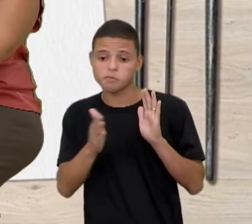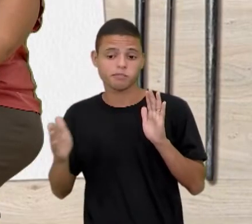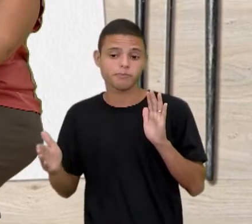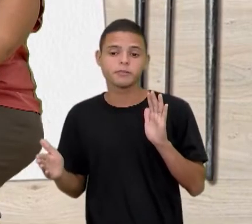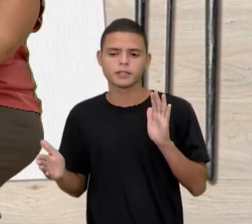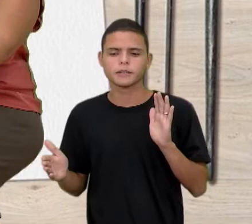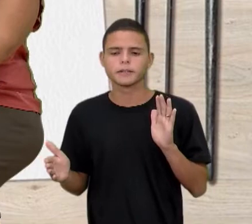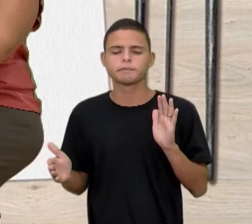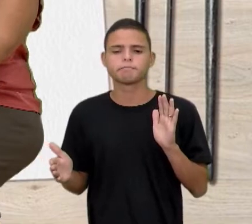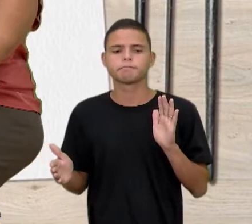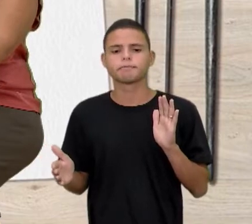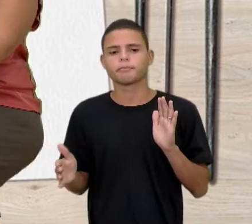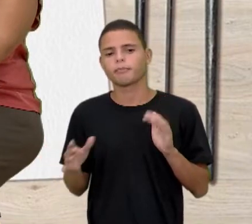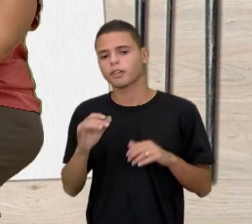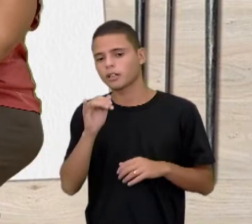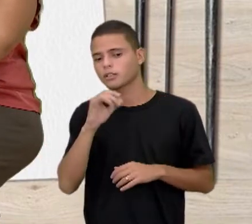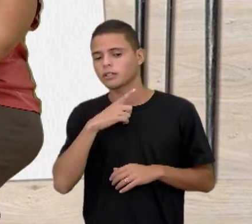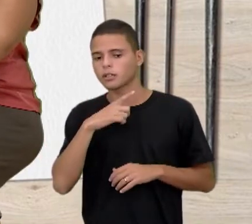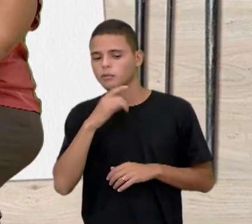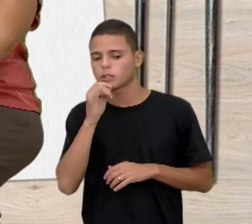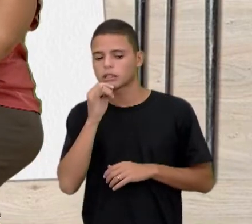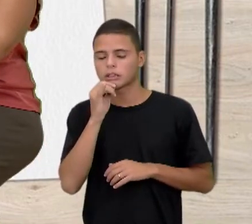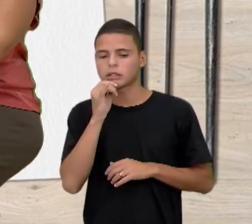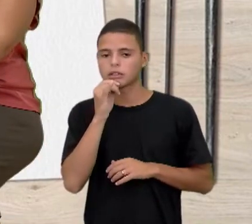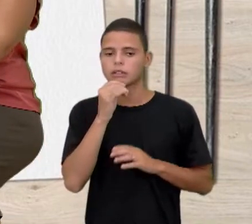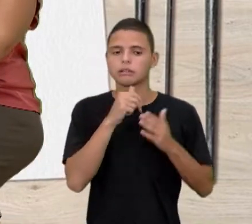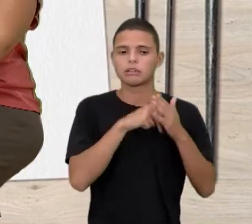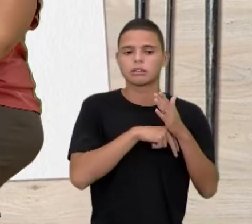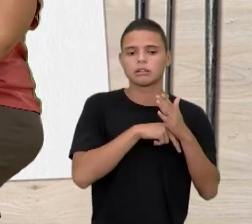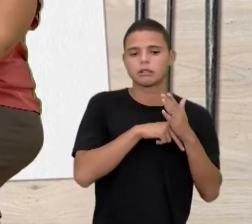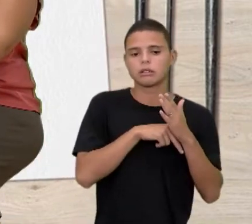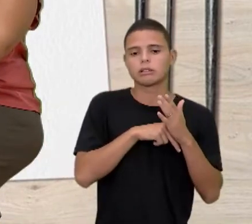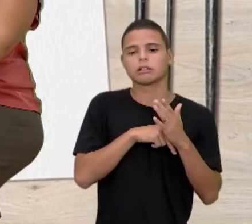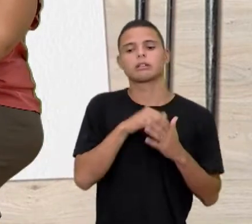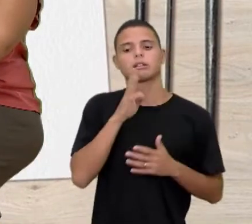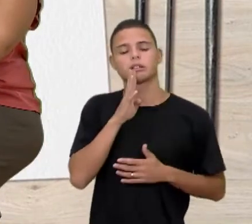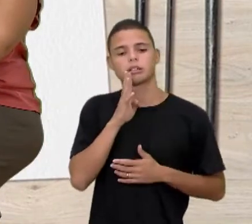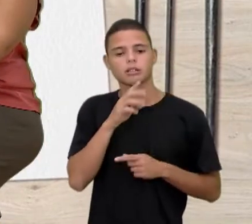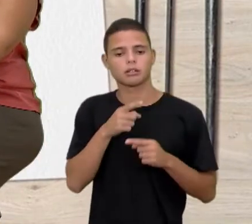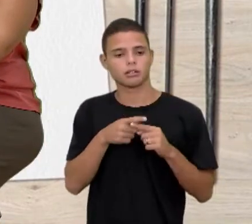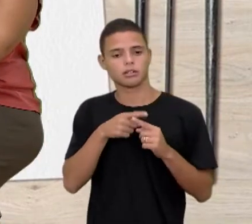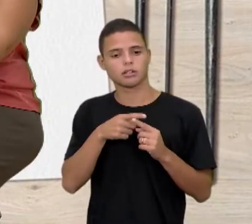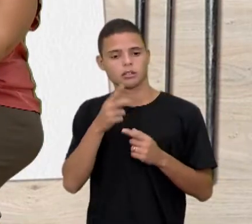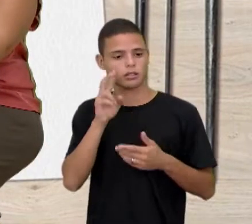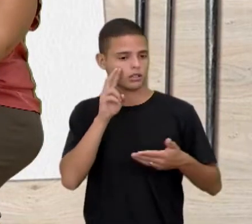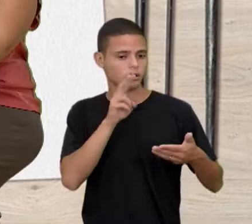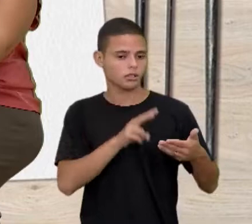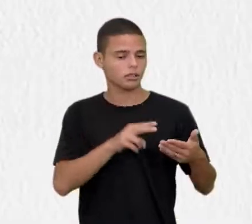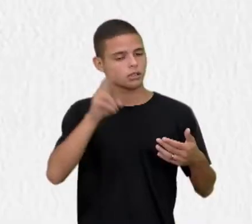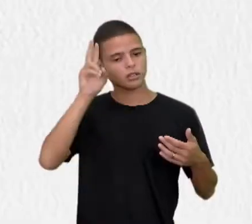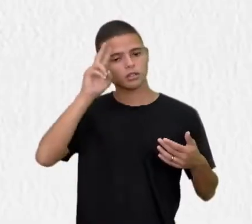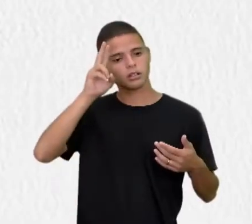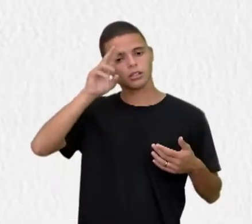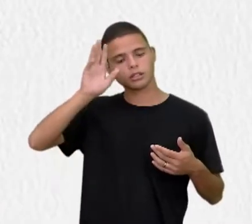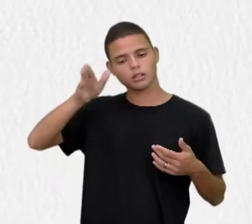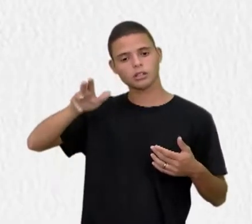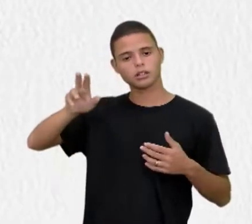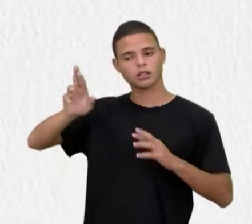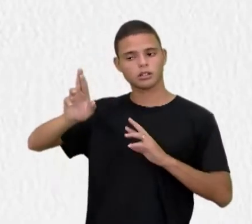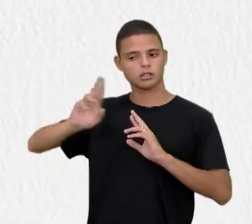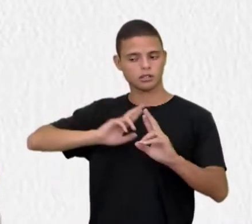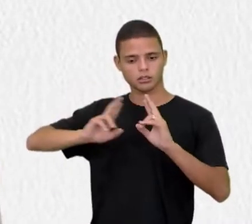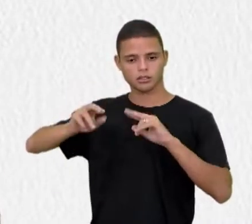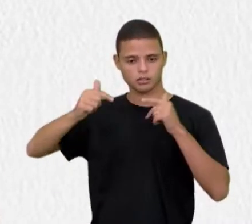que está entre linhas. É legal você trazer isso que eu já lembro de uma outra questão relacionada ao meme. Tem